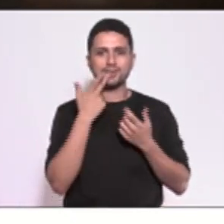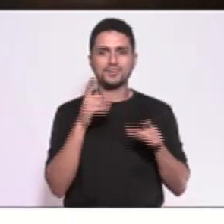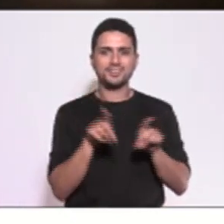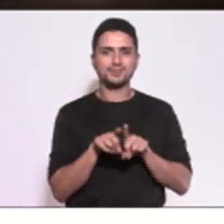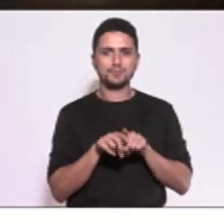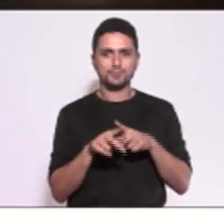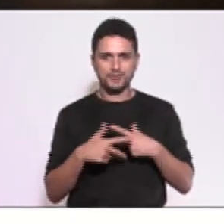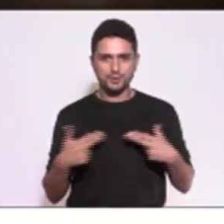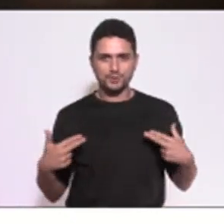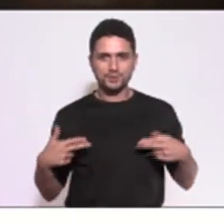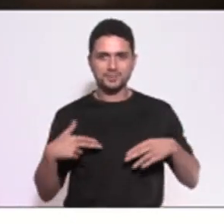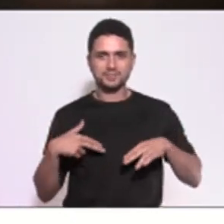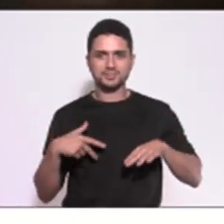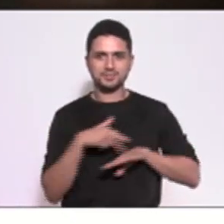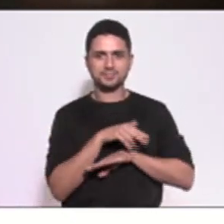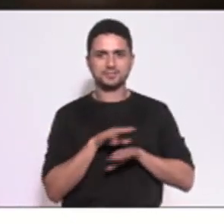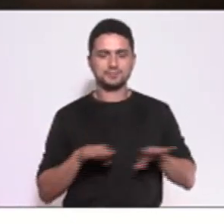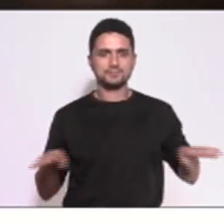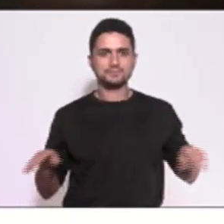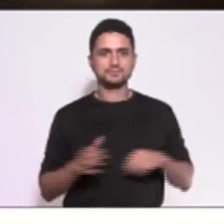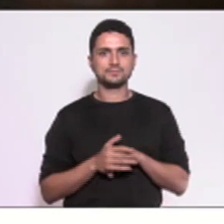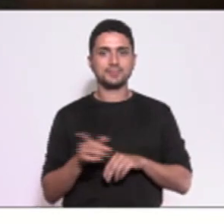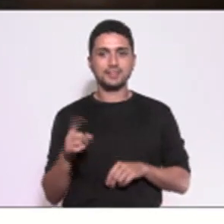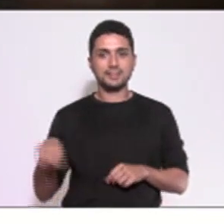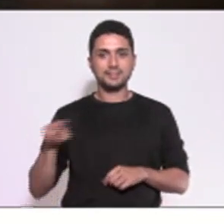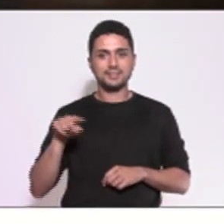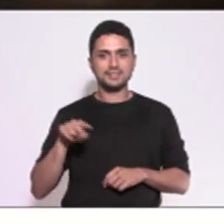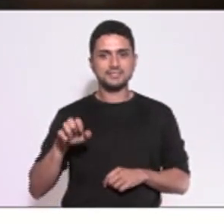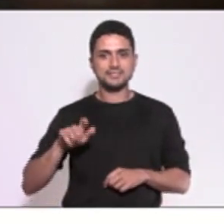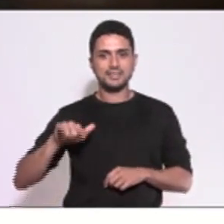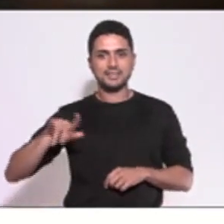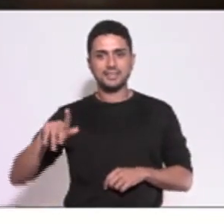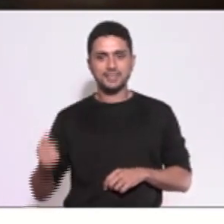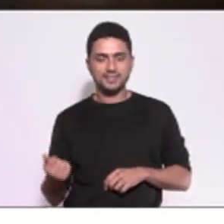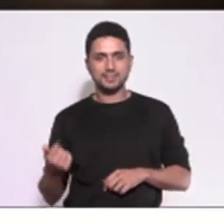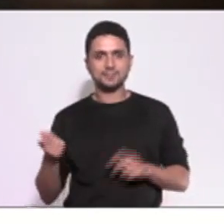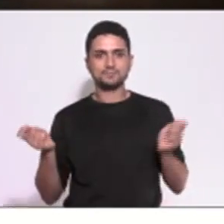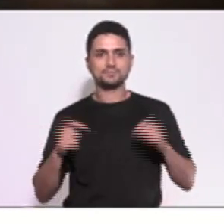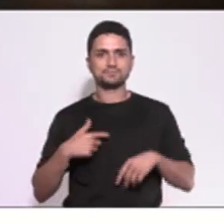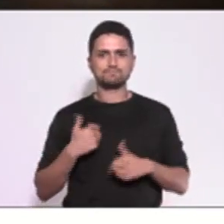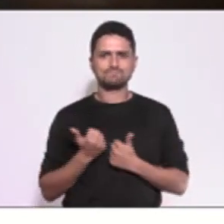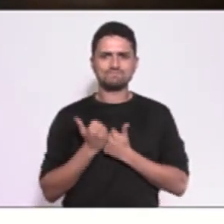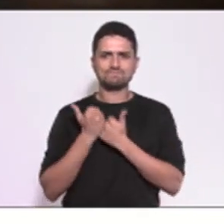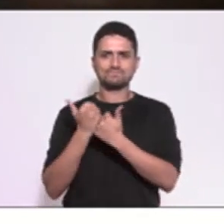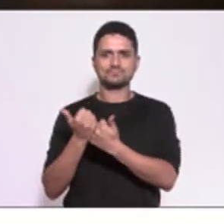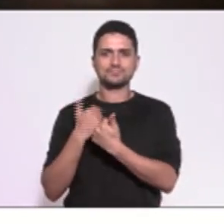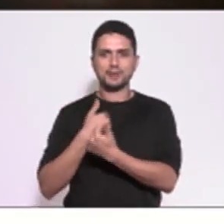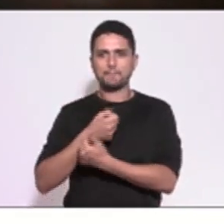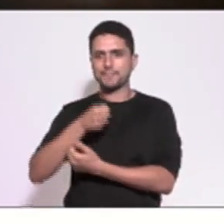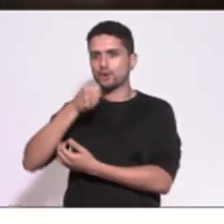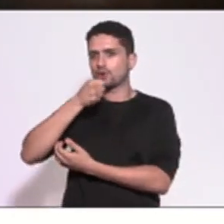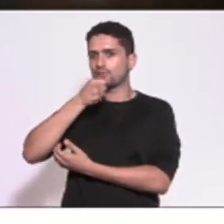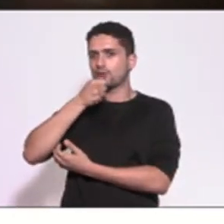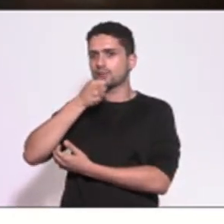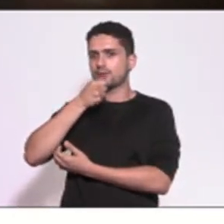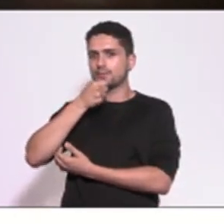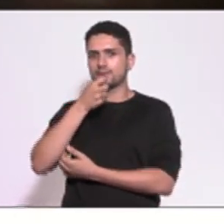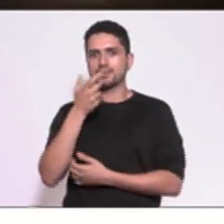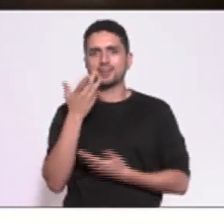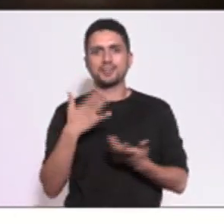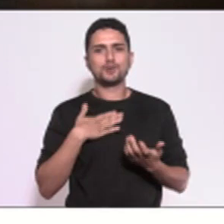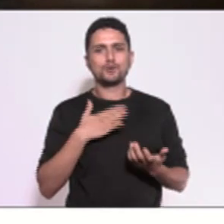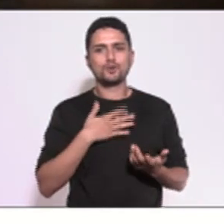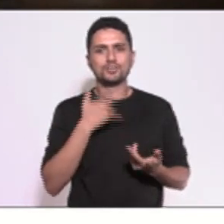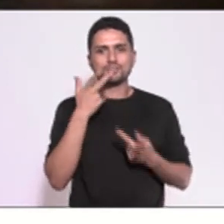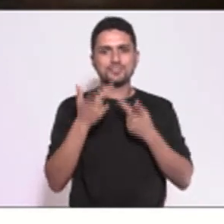público. Foram ele, Zequinha, que me permitiu chegar perto de um microfone e gostar de falar